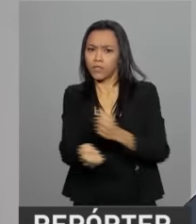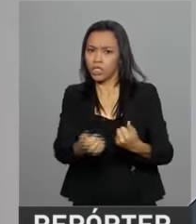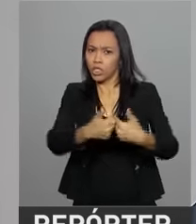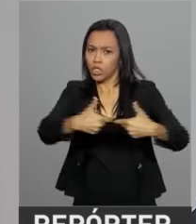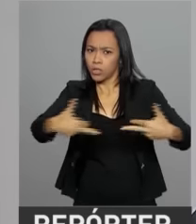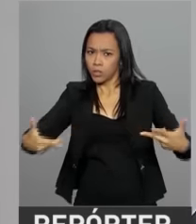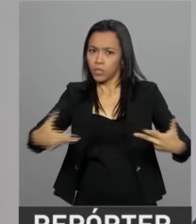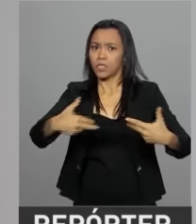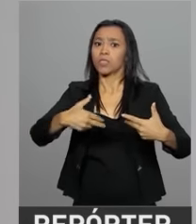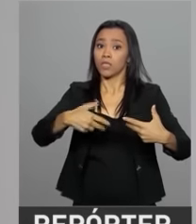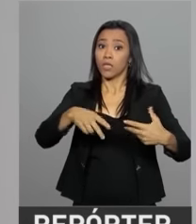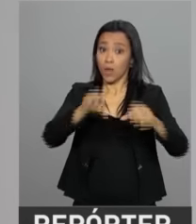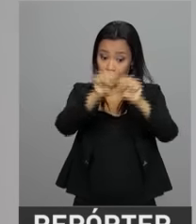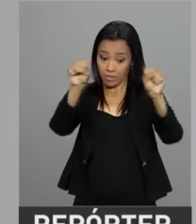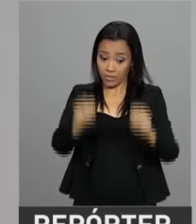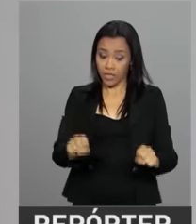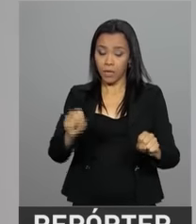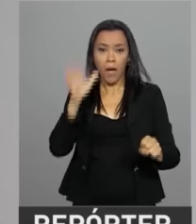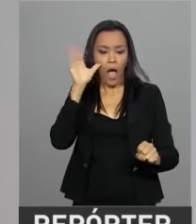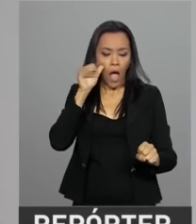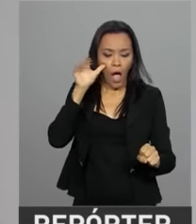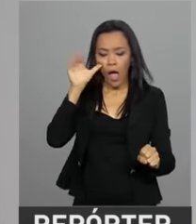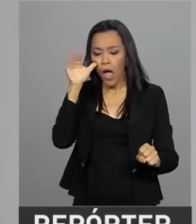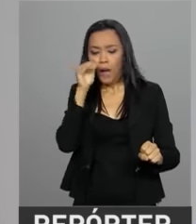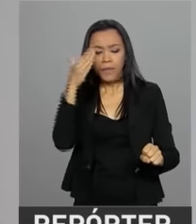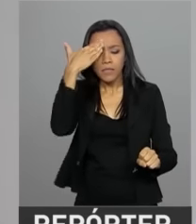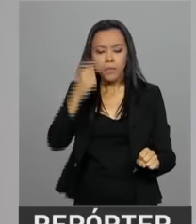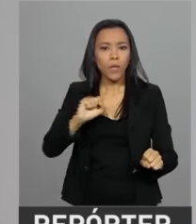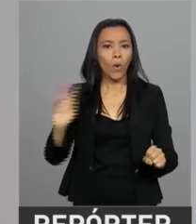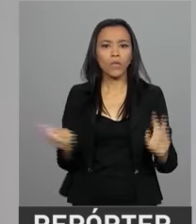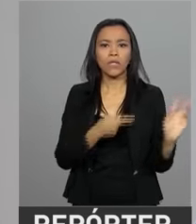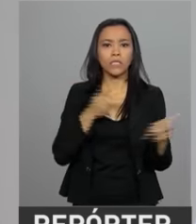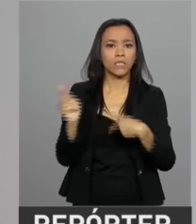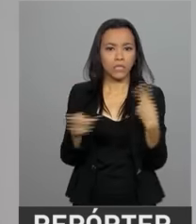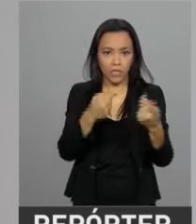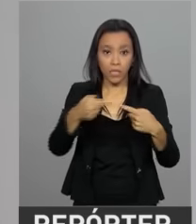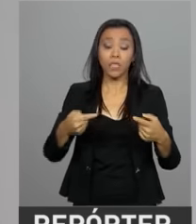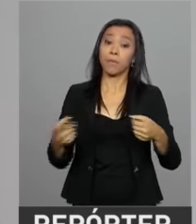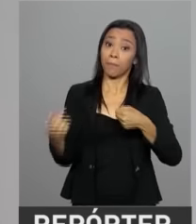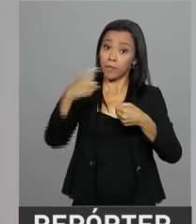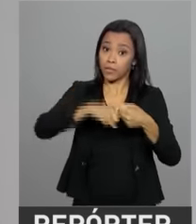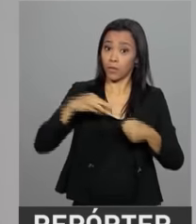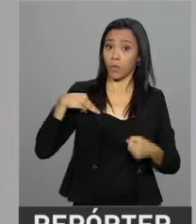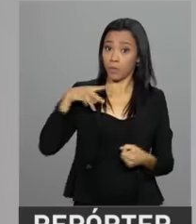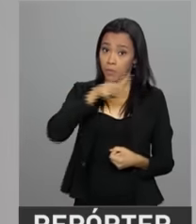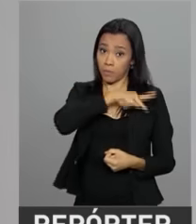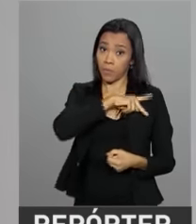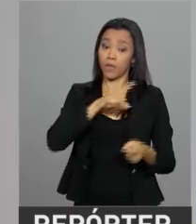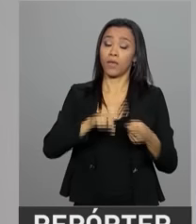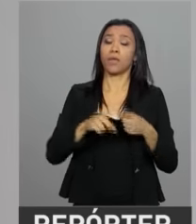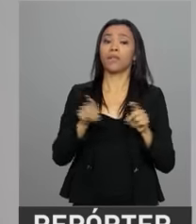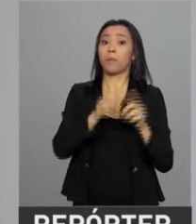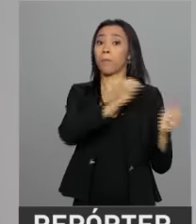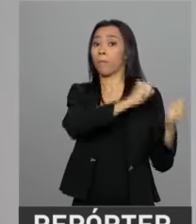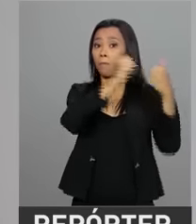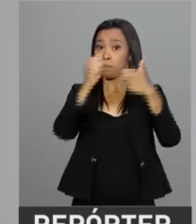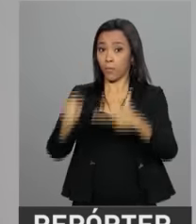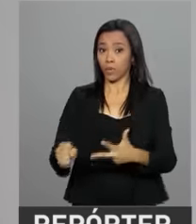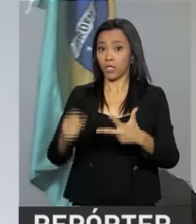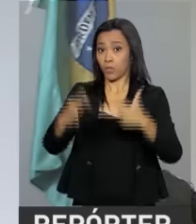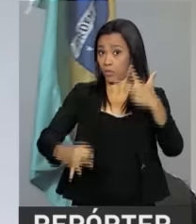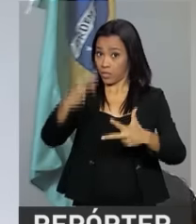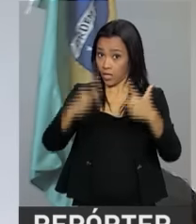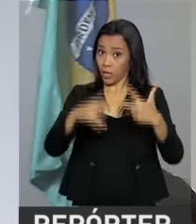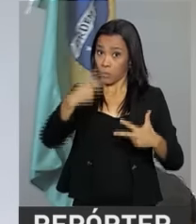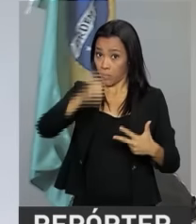de parceria com Executivo, parceria com o Ministério Público, com o Poder Judiciário, é um dos países que mais vem